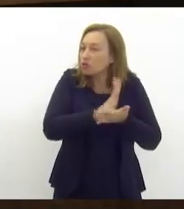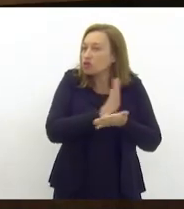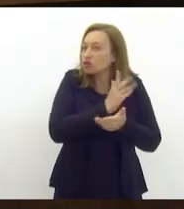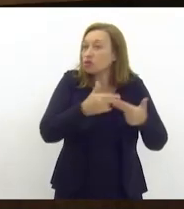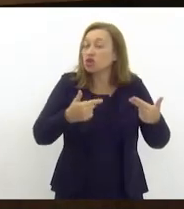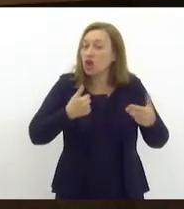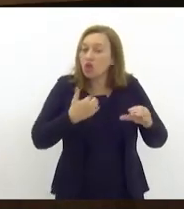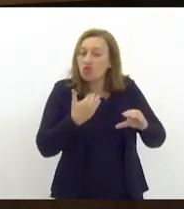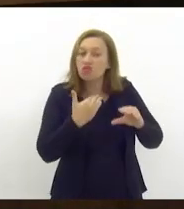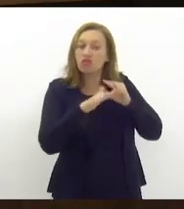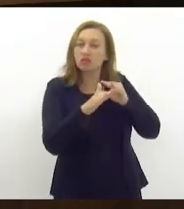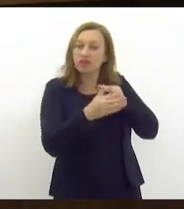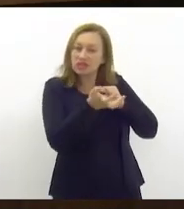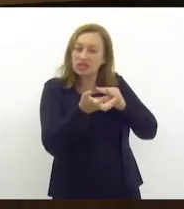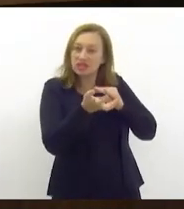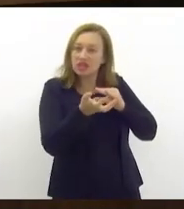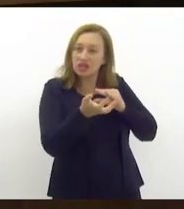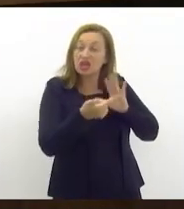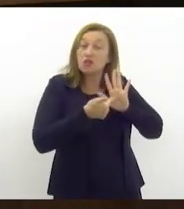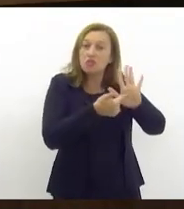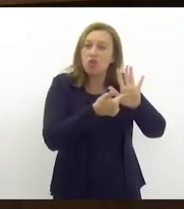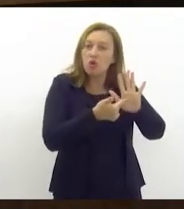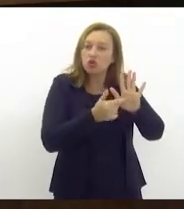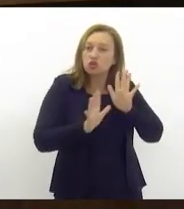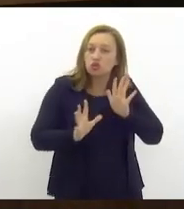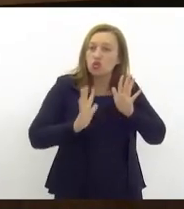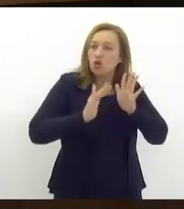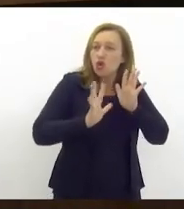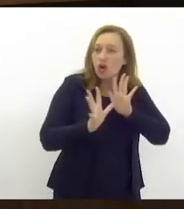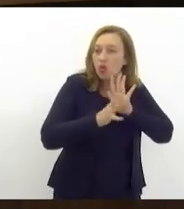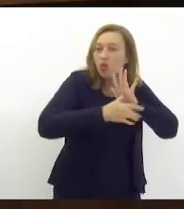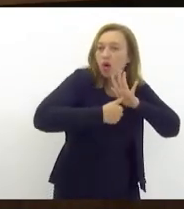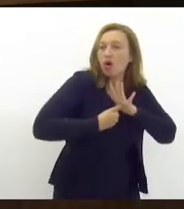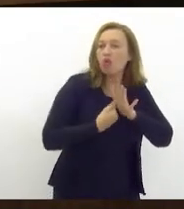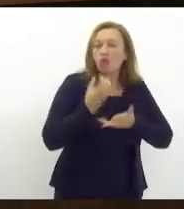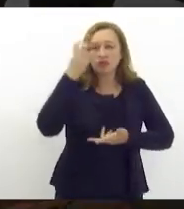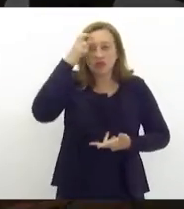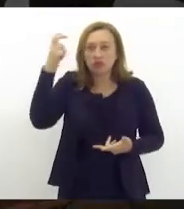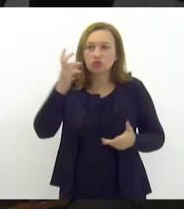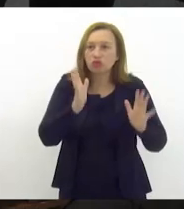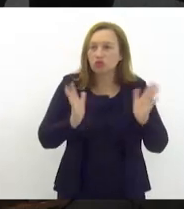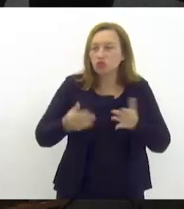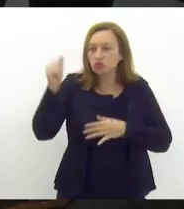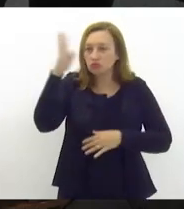eu passo para ela e mostro o rombo que a cultura do Brasil se encontra. Muito obrigado, presidente.